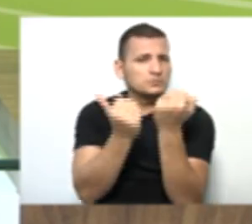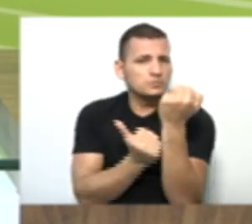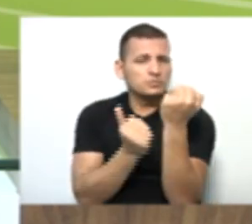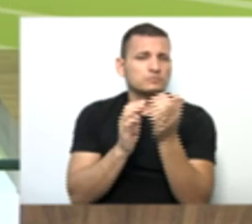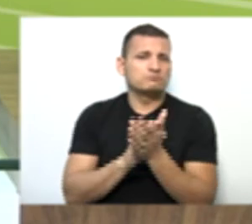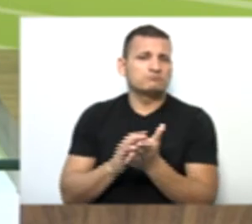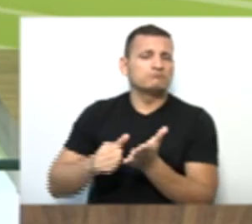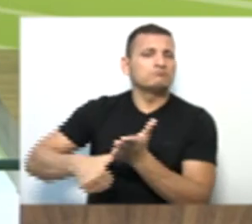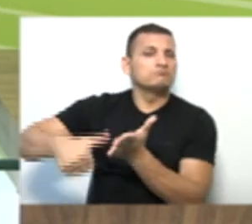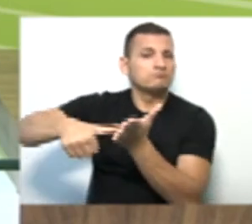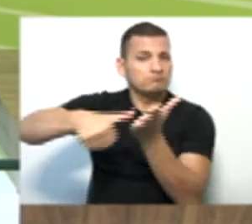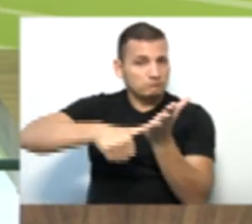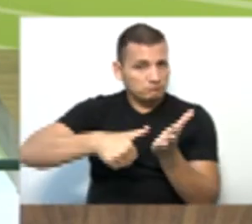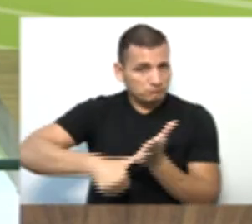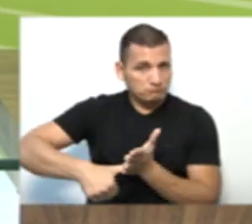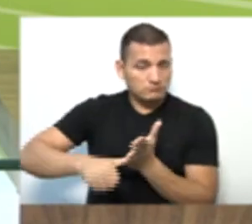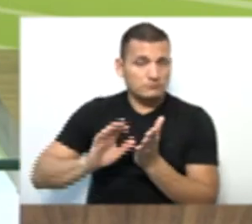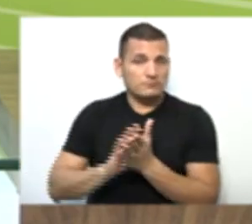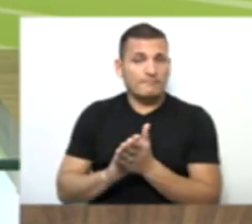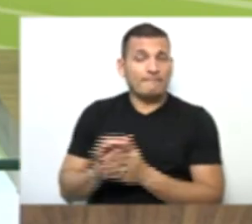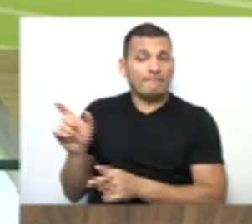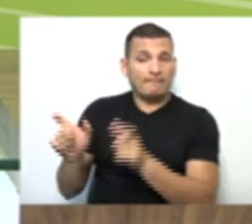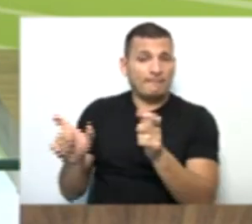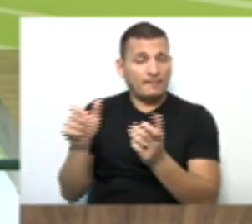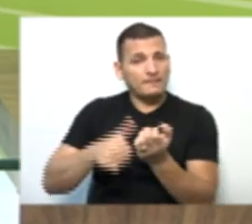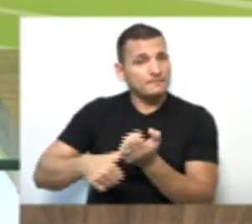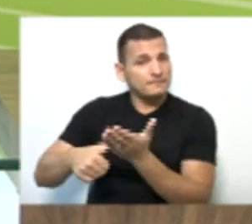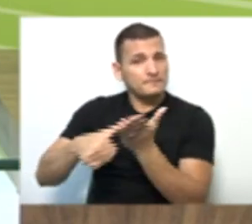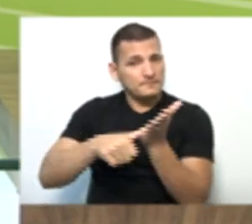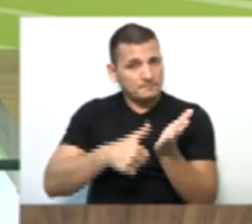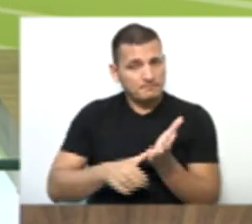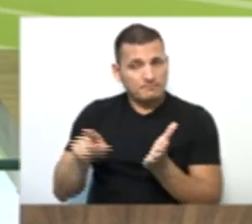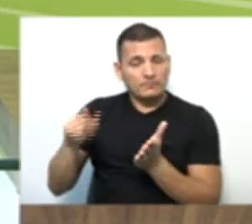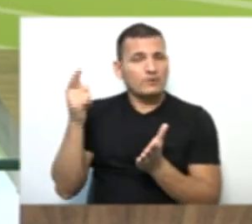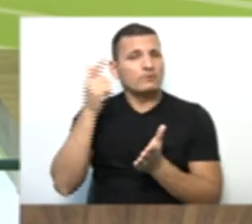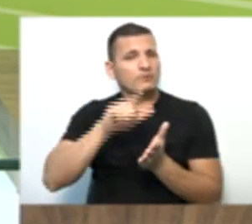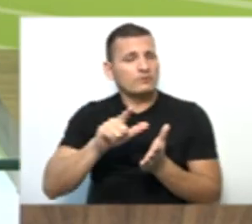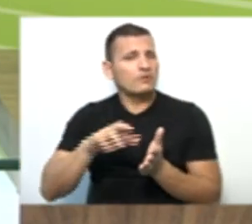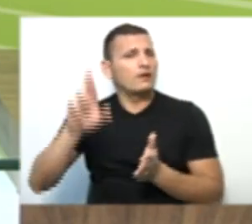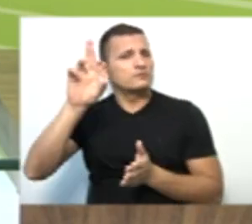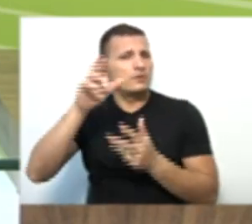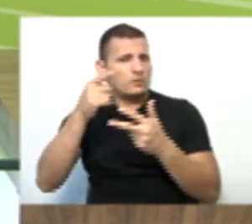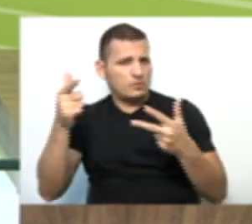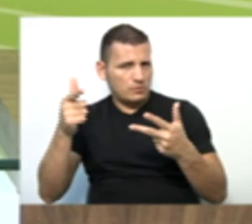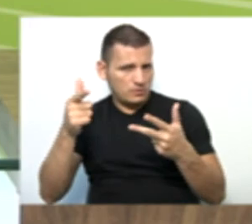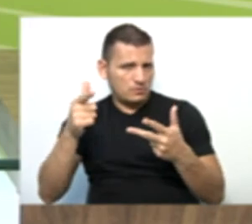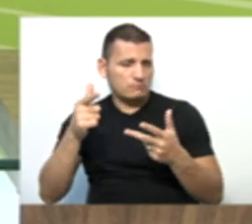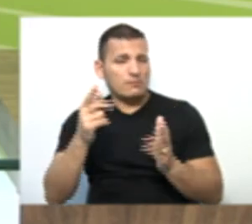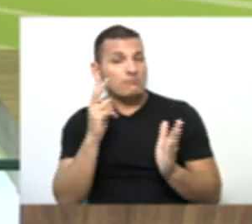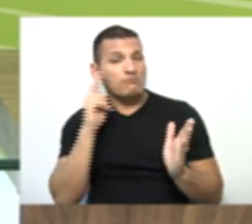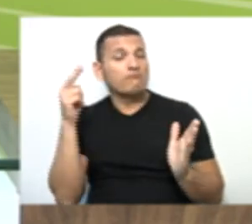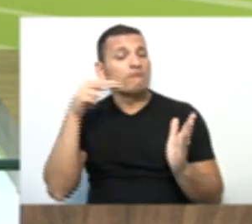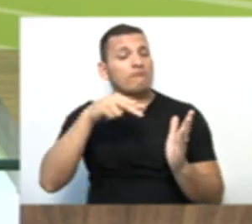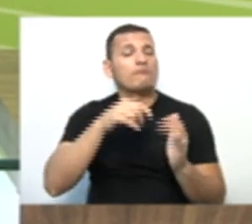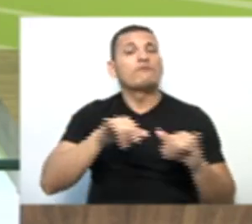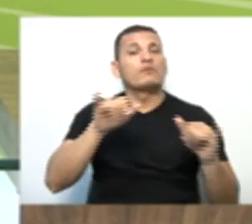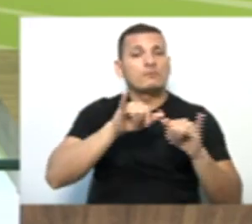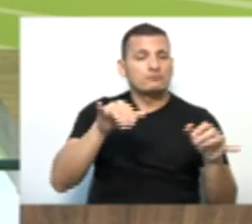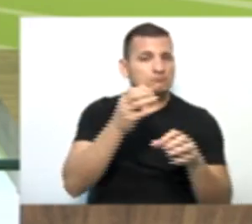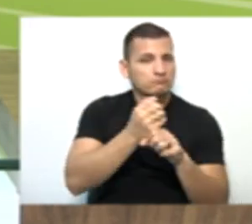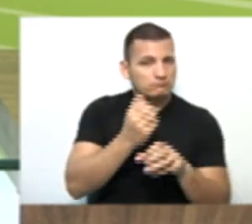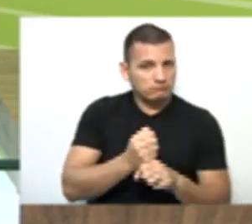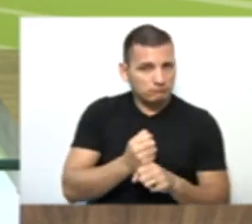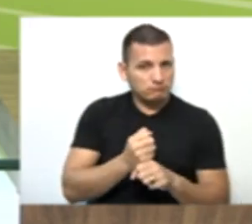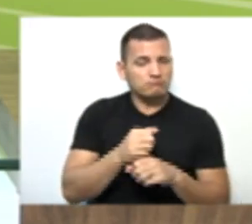cooperados, de modo que os cooperados consigam tomar decisões baseado em quê? Em informação. E é isso